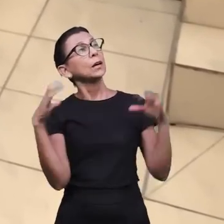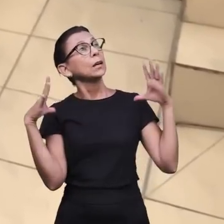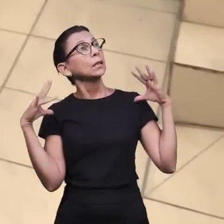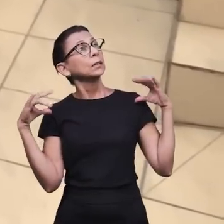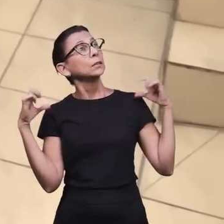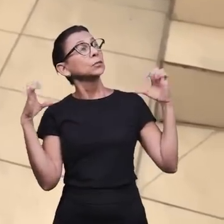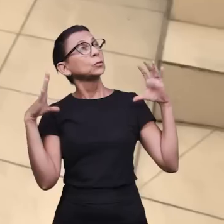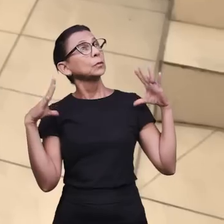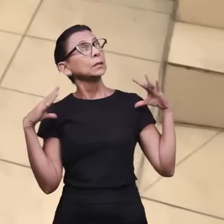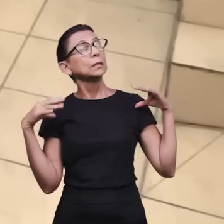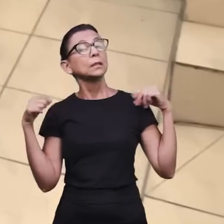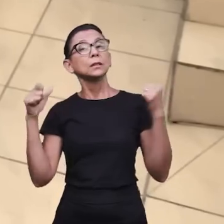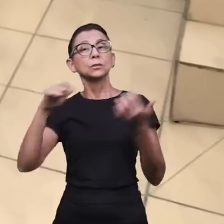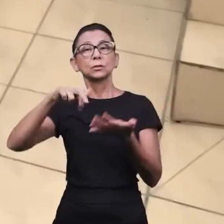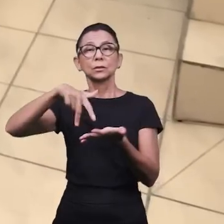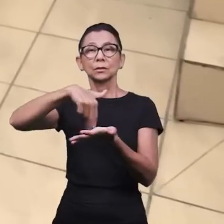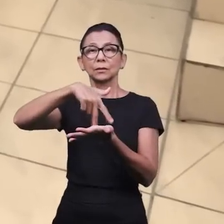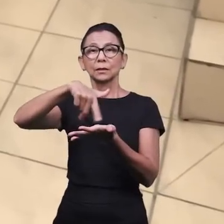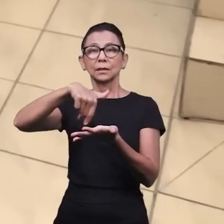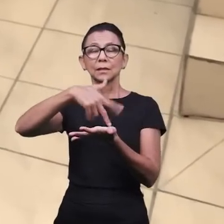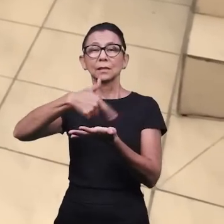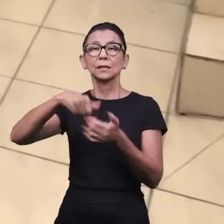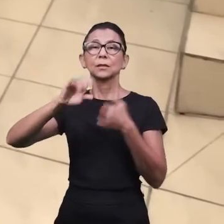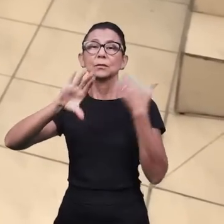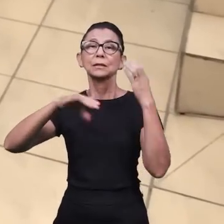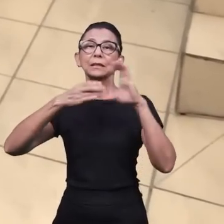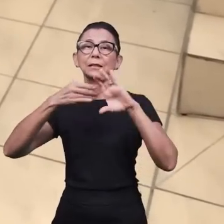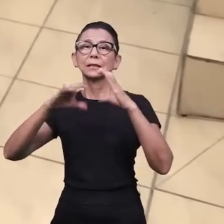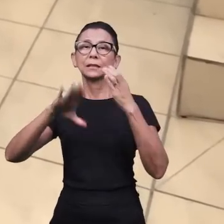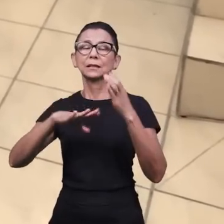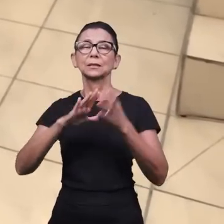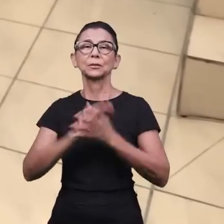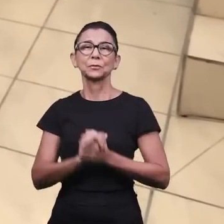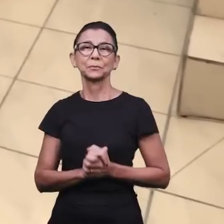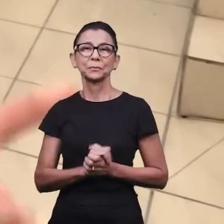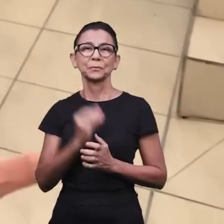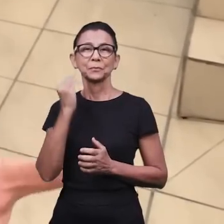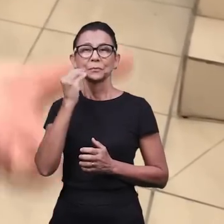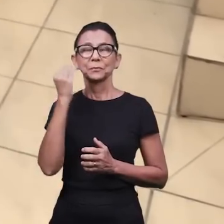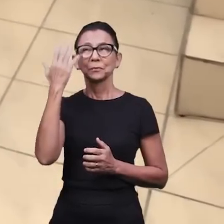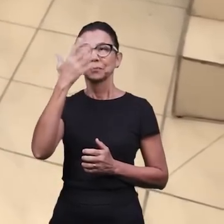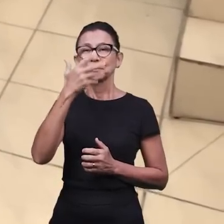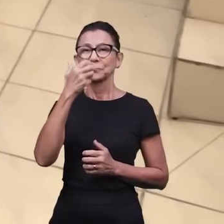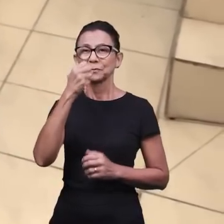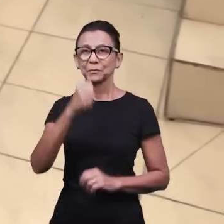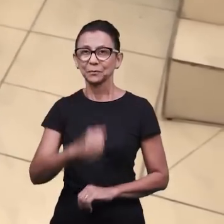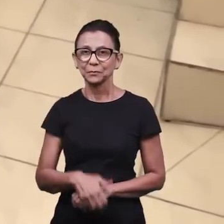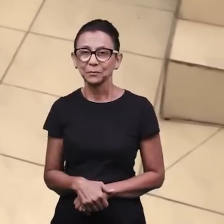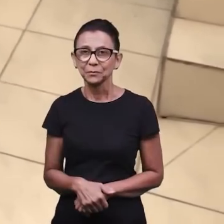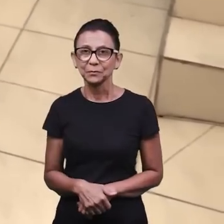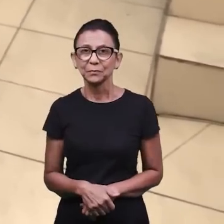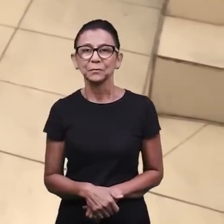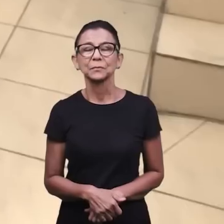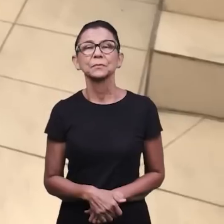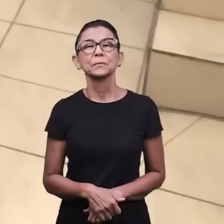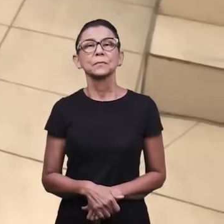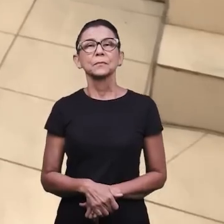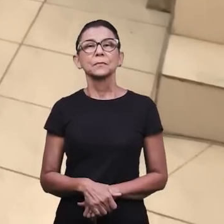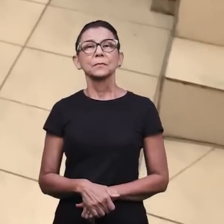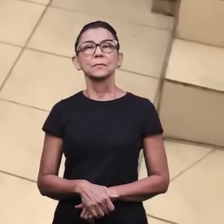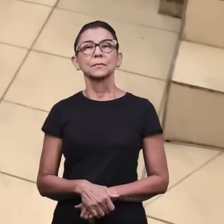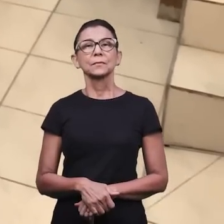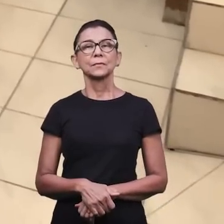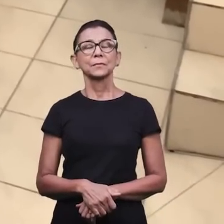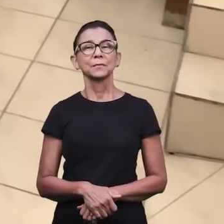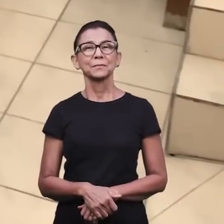estão dançando e cantando. Foi uma experiência muito linda. Quando o Senhor Jesus nos convidou para vir para cá,